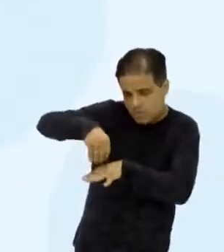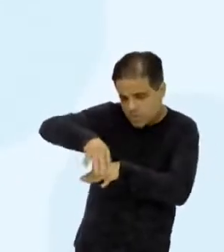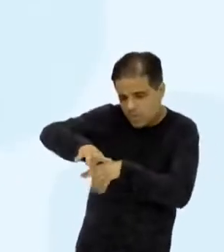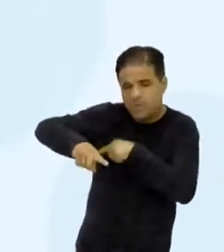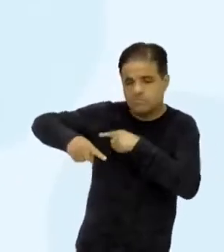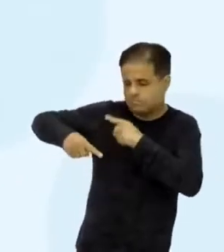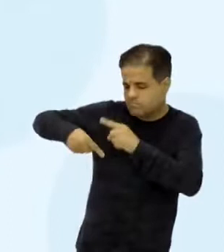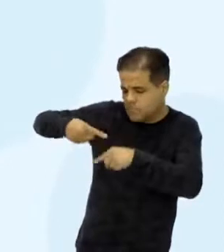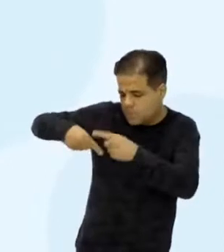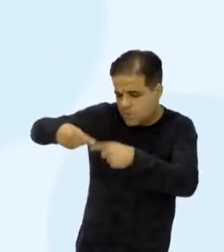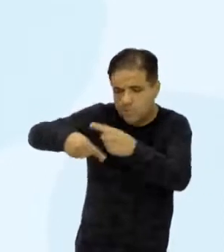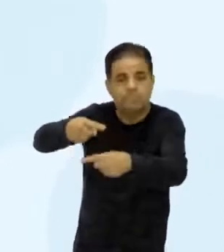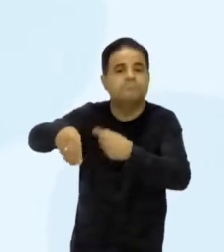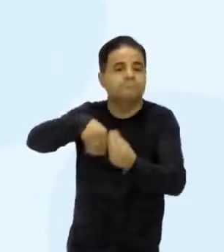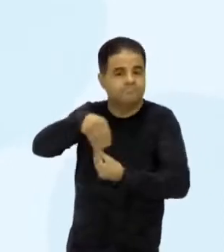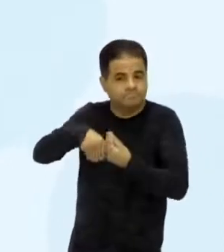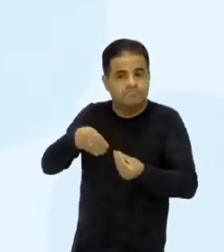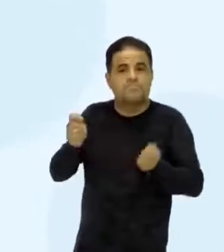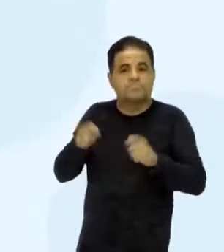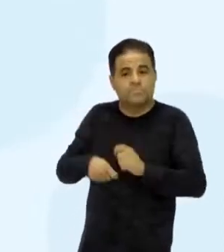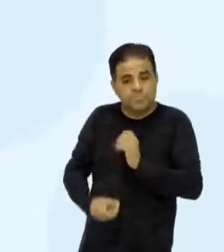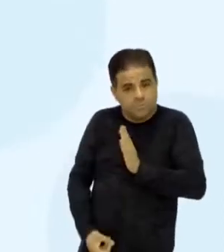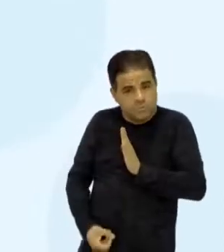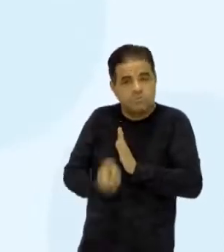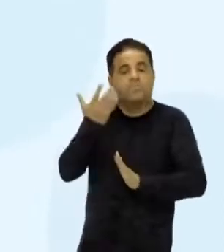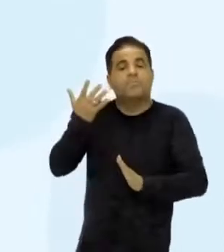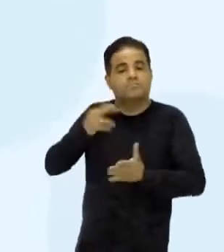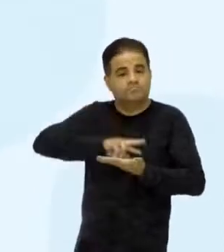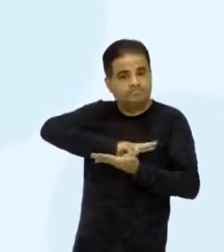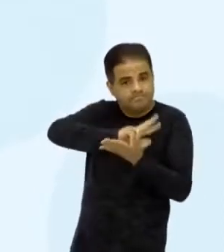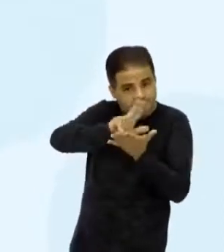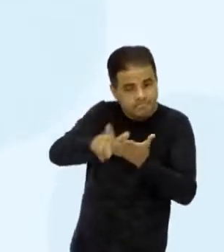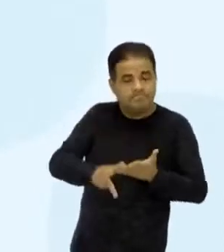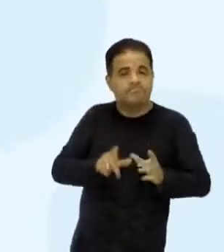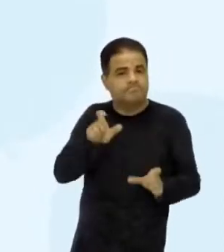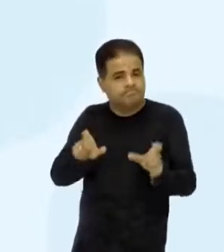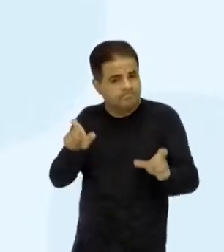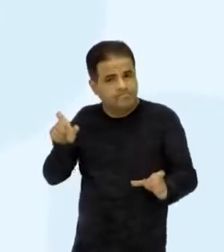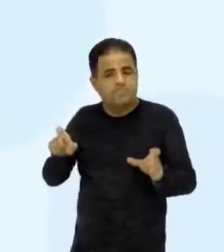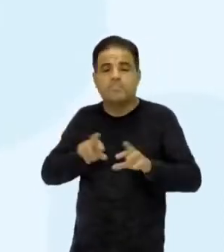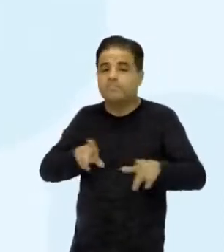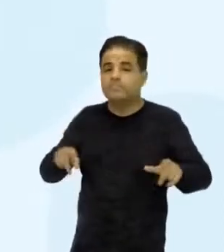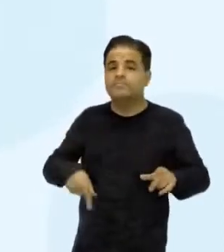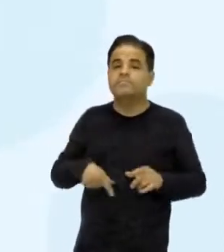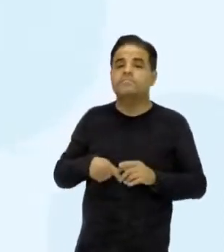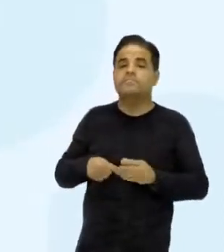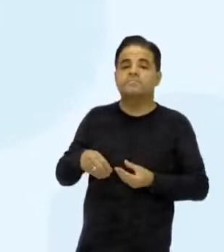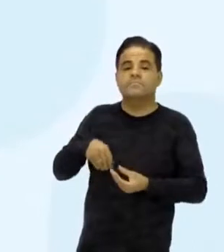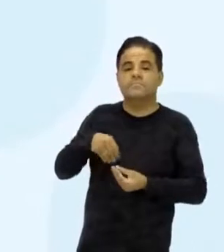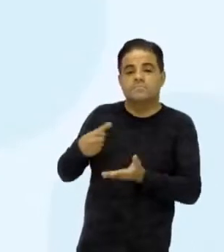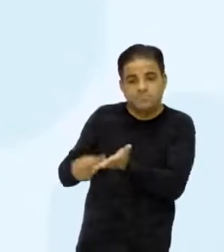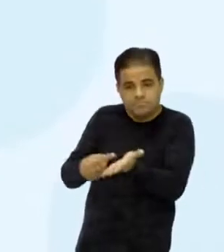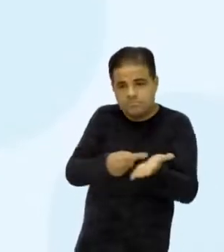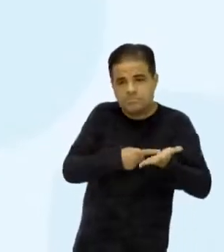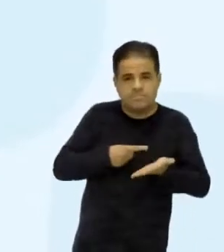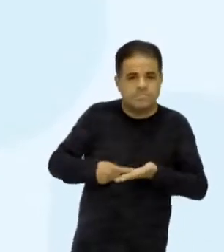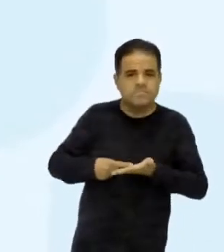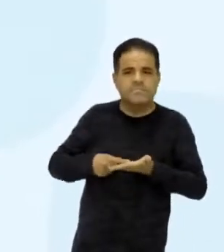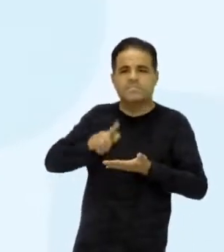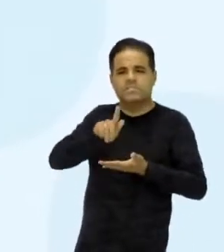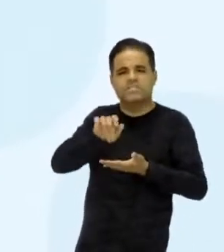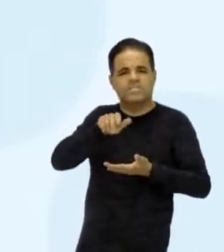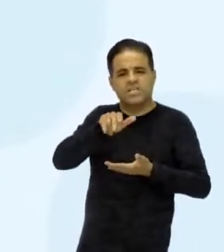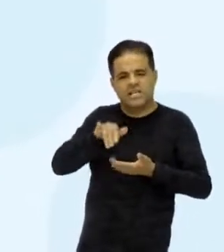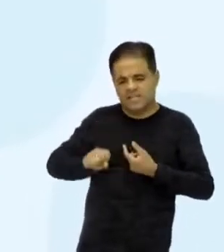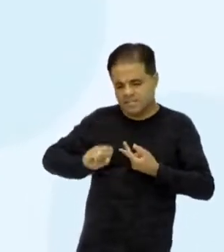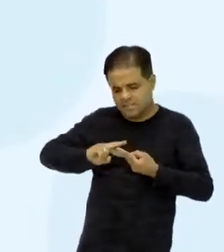passadas adiante, também eu posso originar organismos diferentes. Né, as recombinações gênicas,